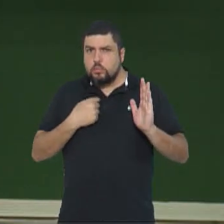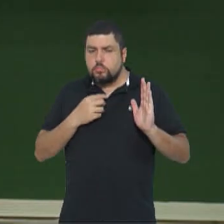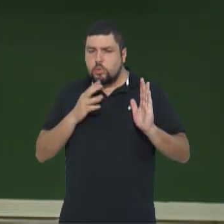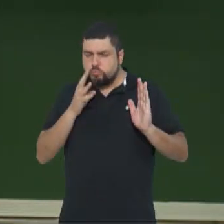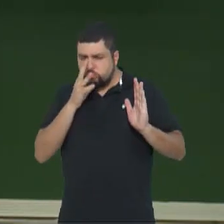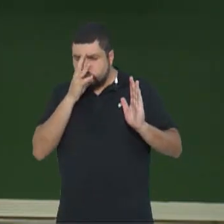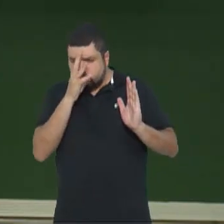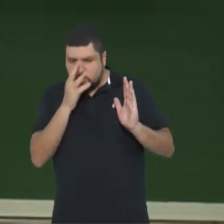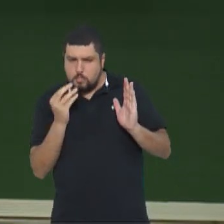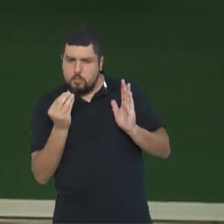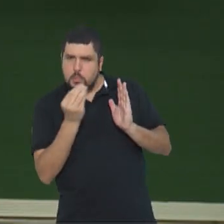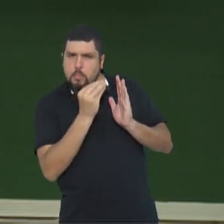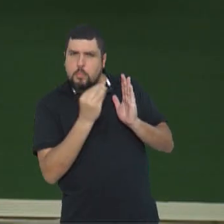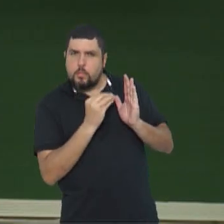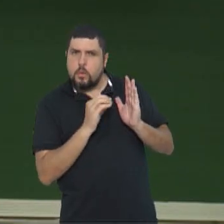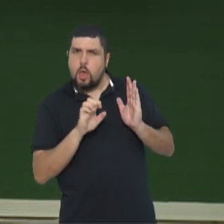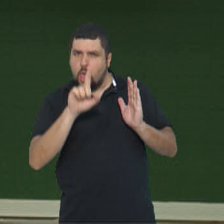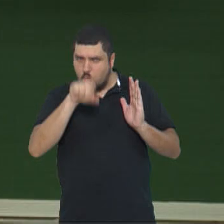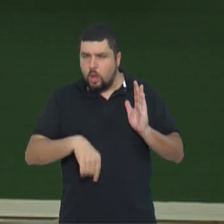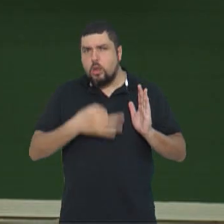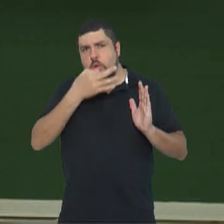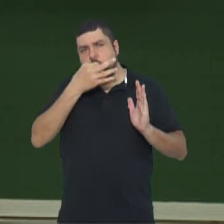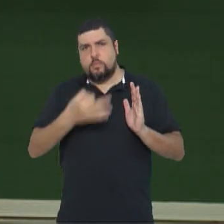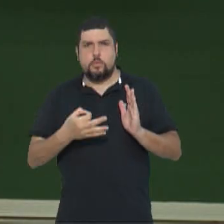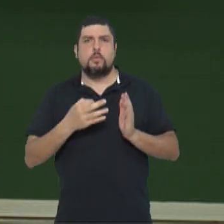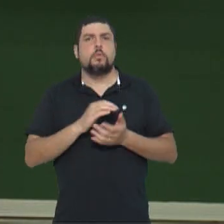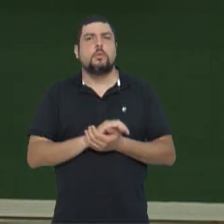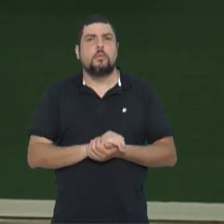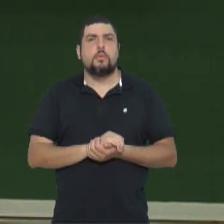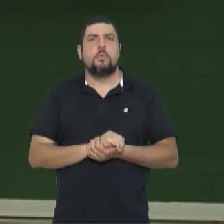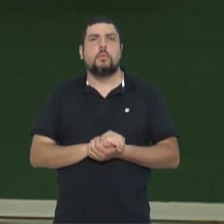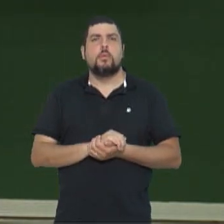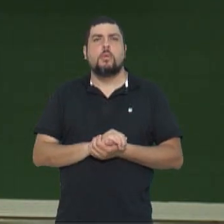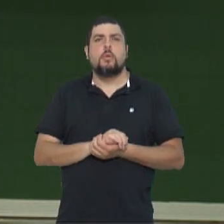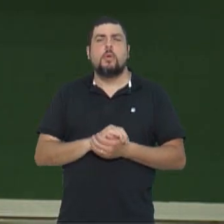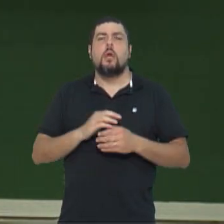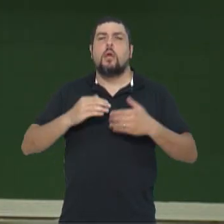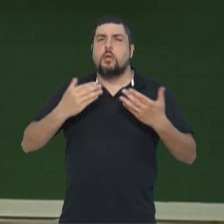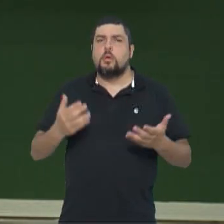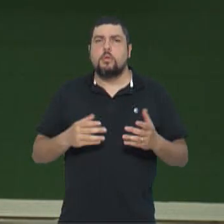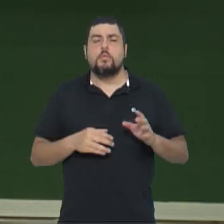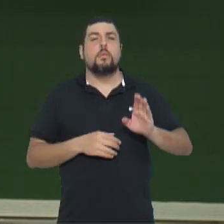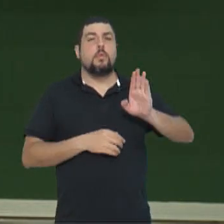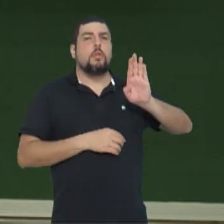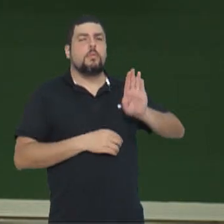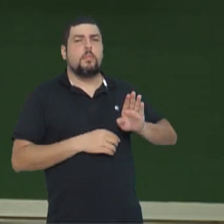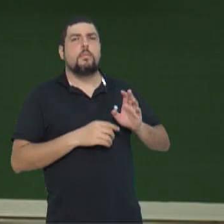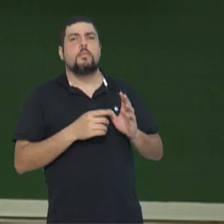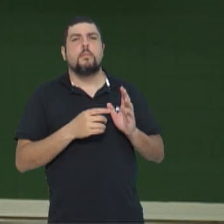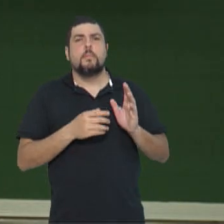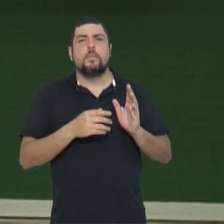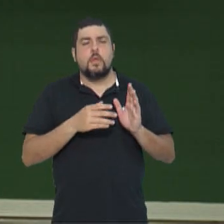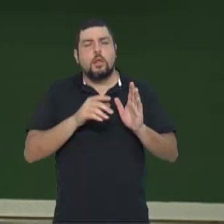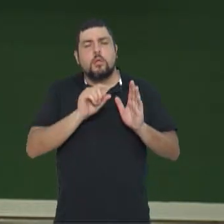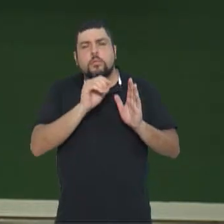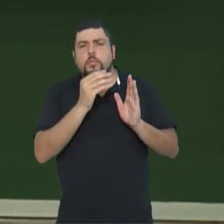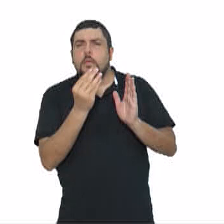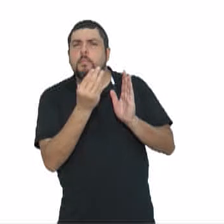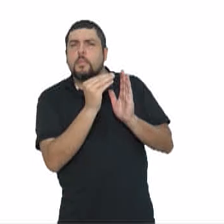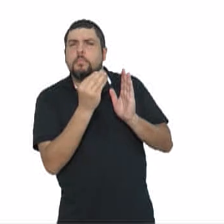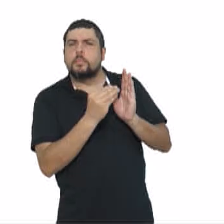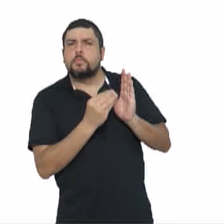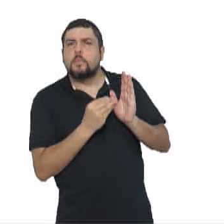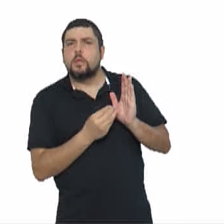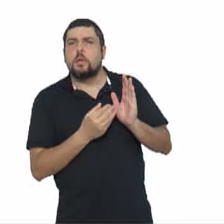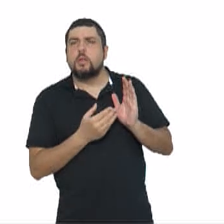gente vai classificar como opinião. Na letra B, serão bases de construção para quais, né? A base maior,